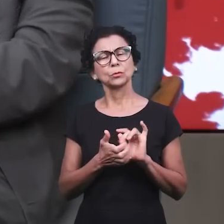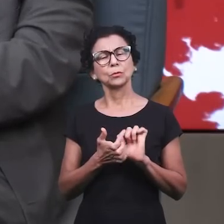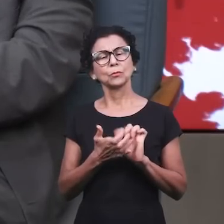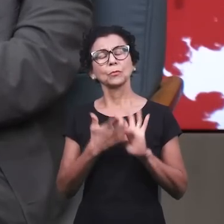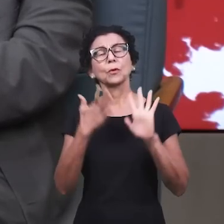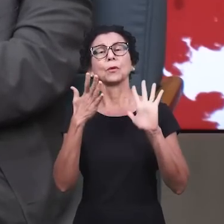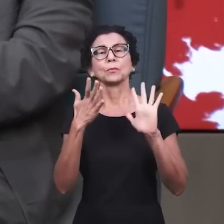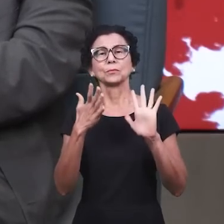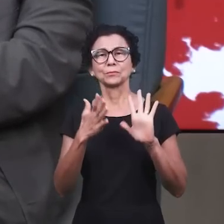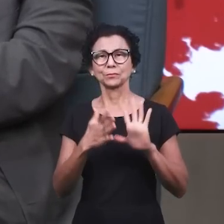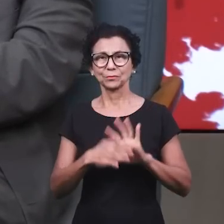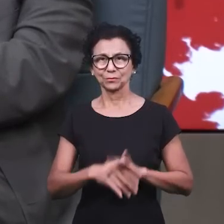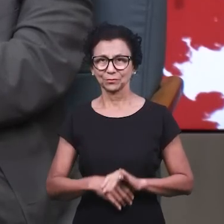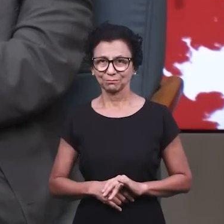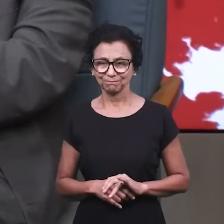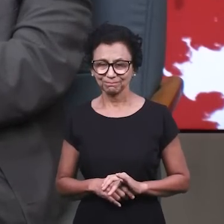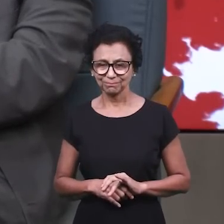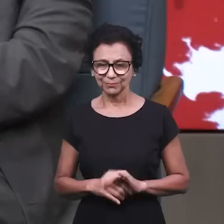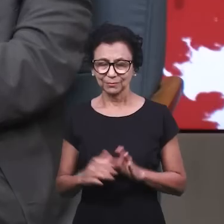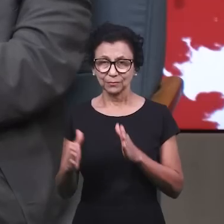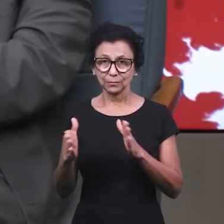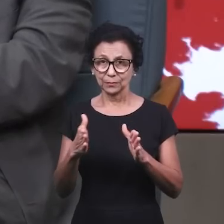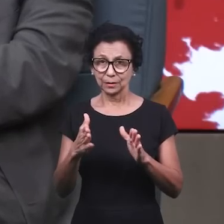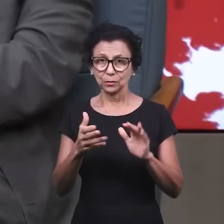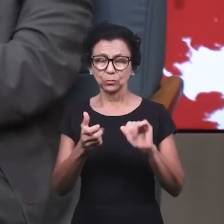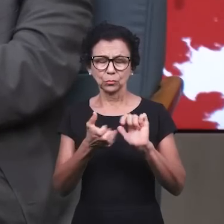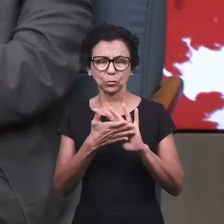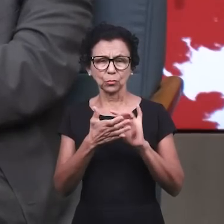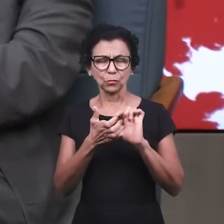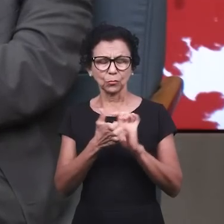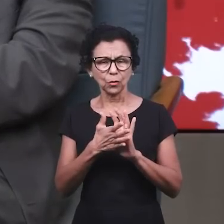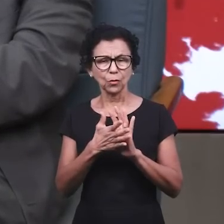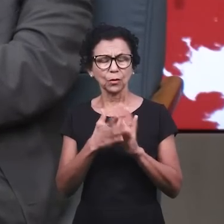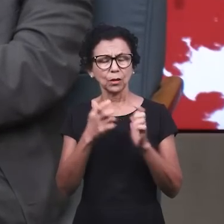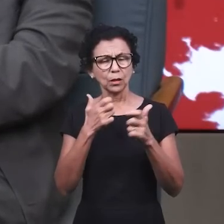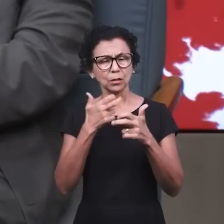Durante aquele louvor, algo começa a acontecer.